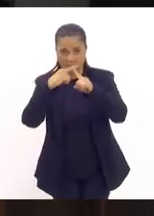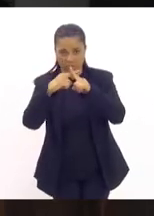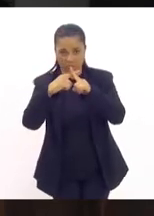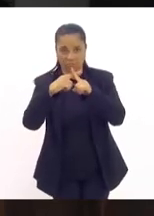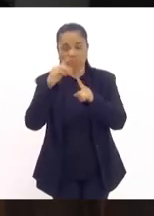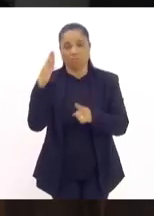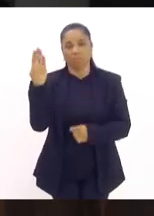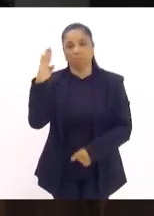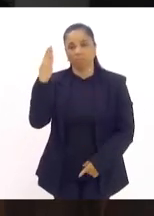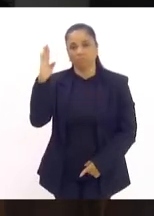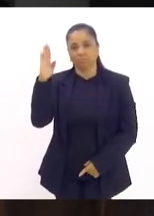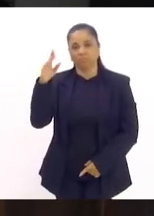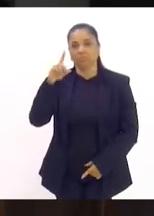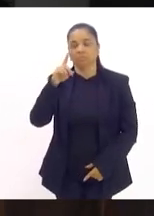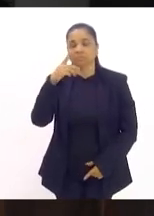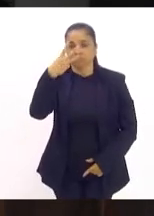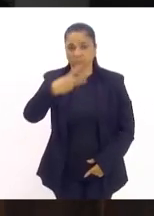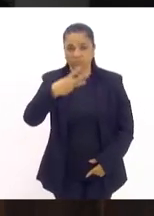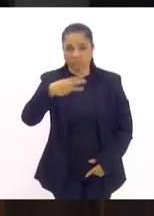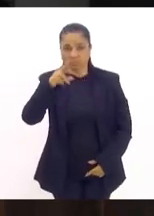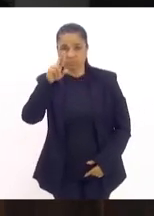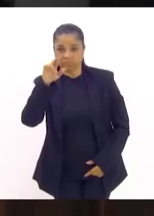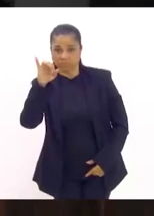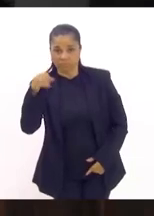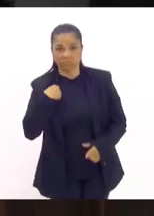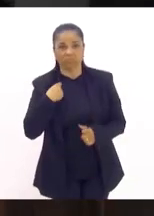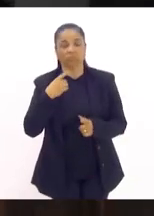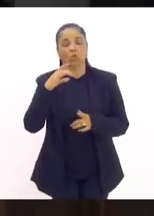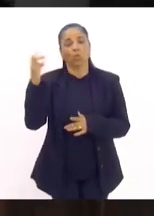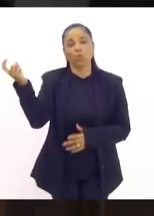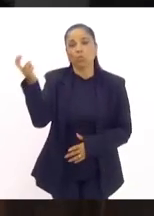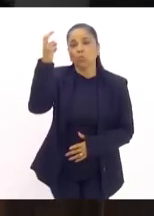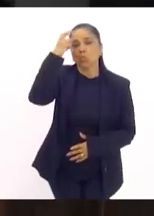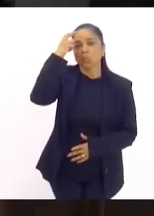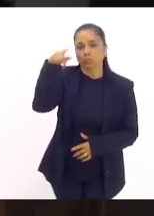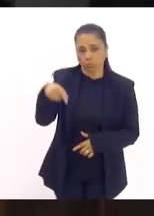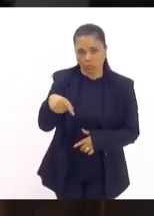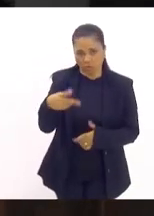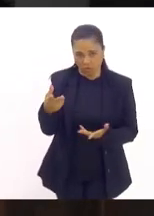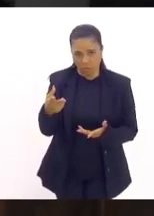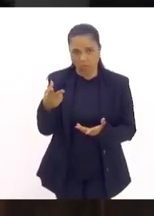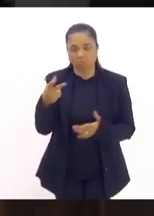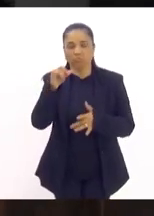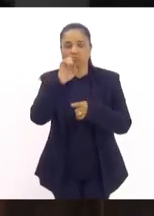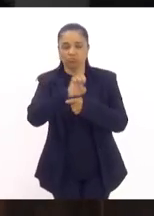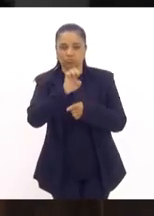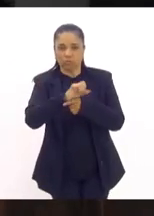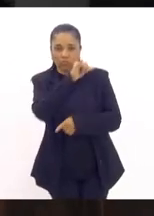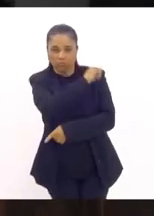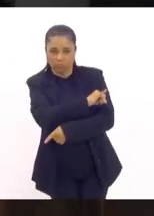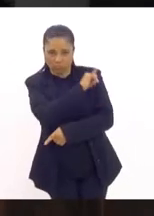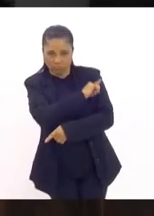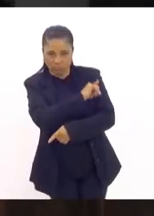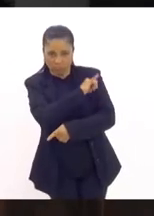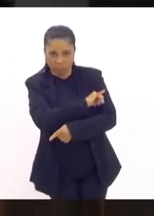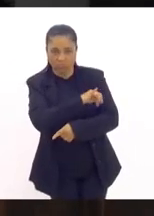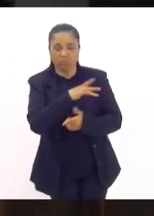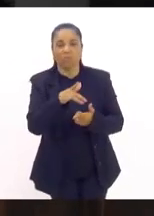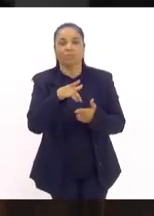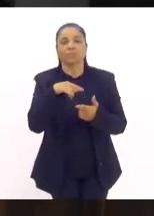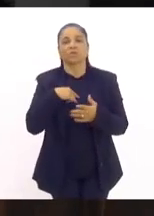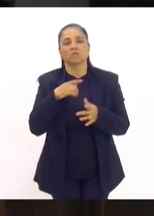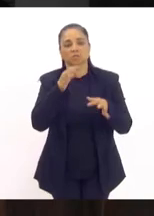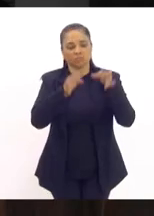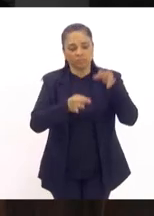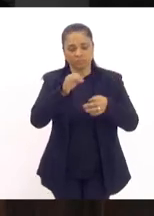patrimônio histórico, cultural e imaterial do Estado do Rio de Janeiro, pendendo de pareceres das comissões Constituição e Justiça,